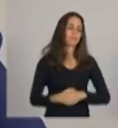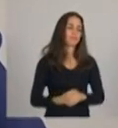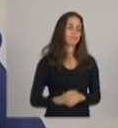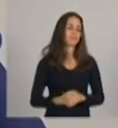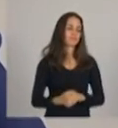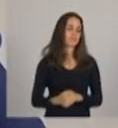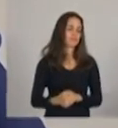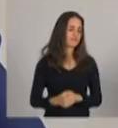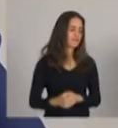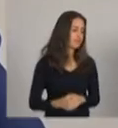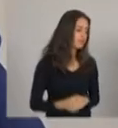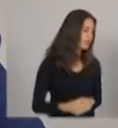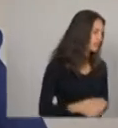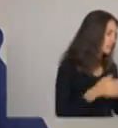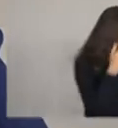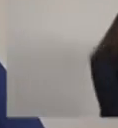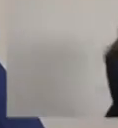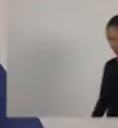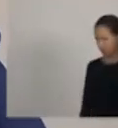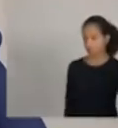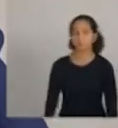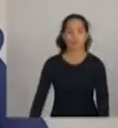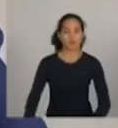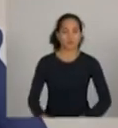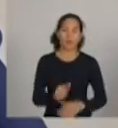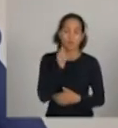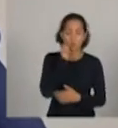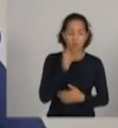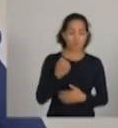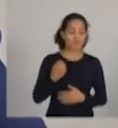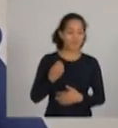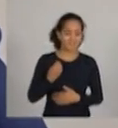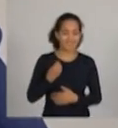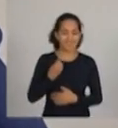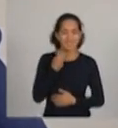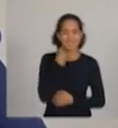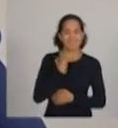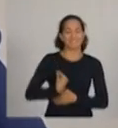né? Que está viva e que